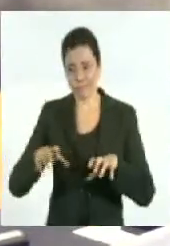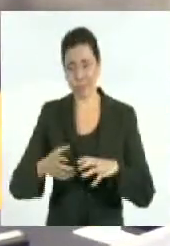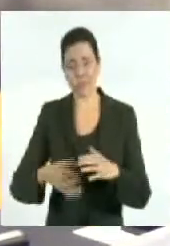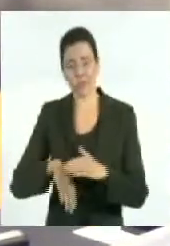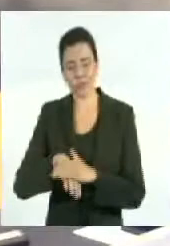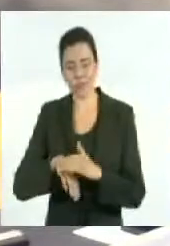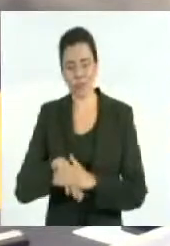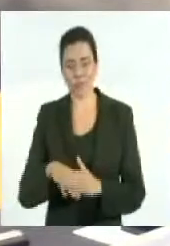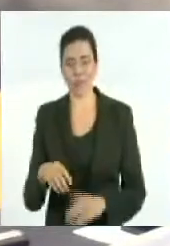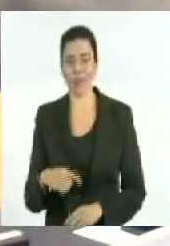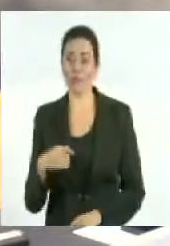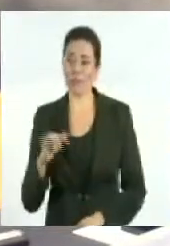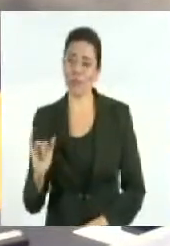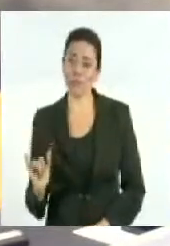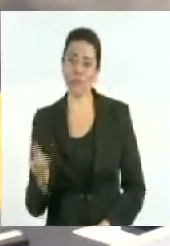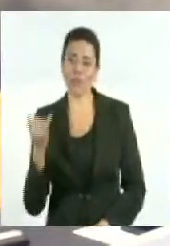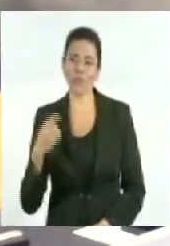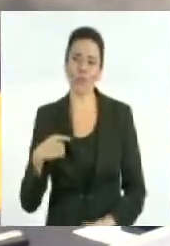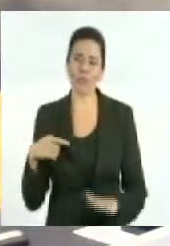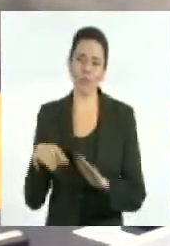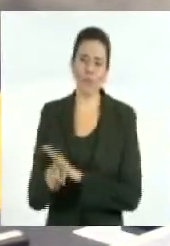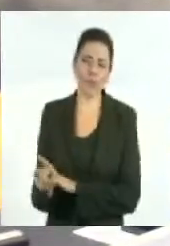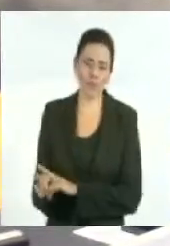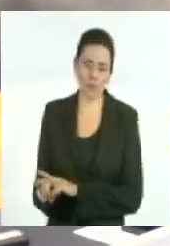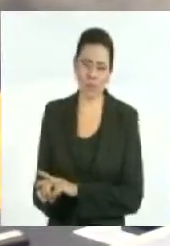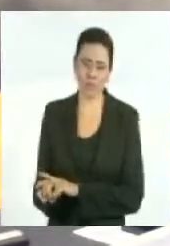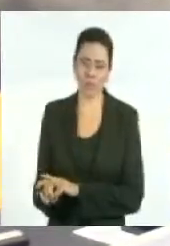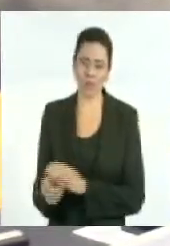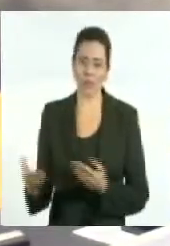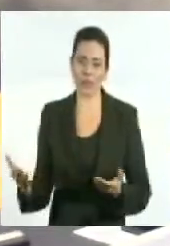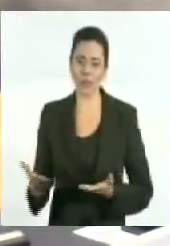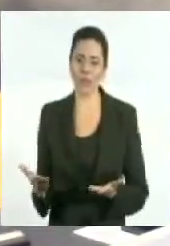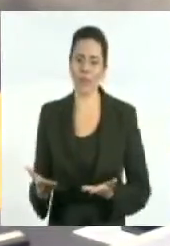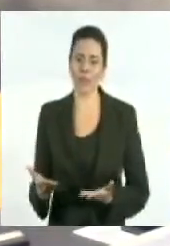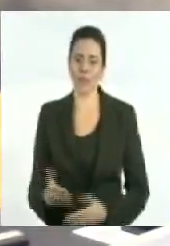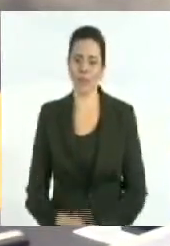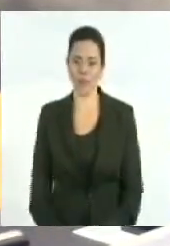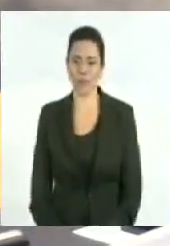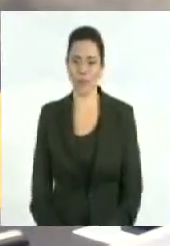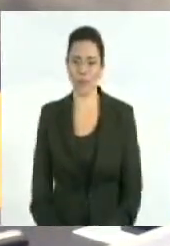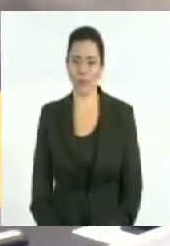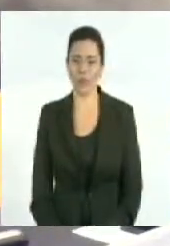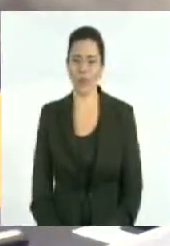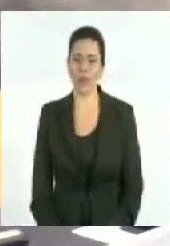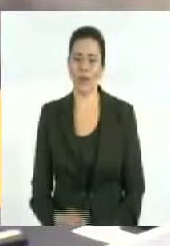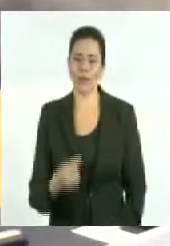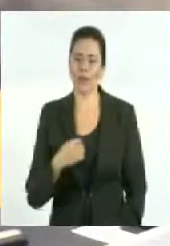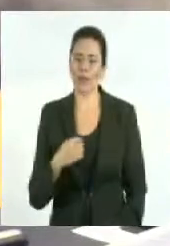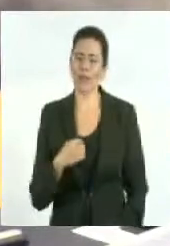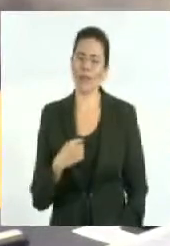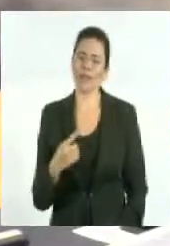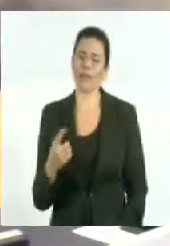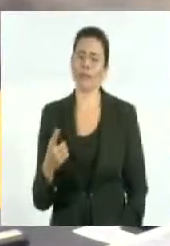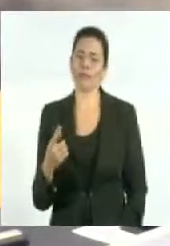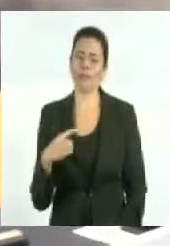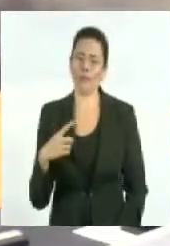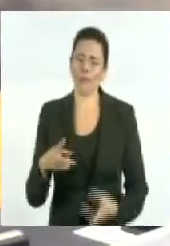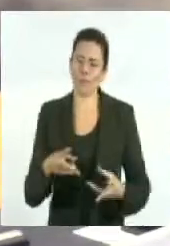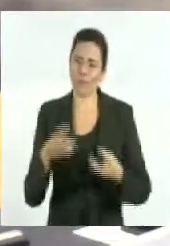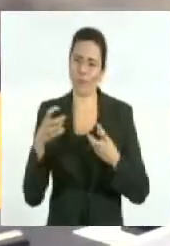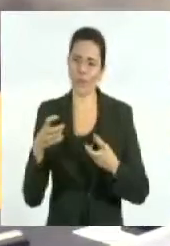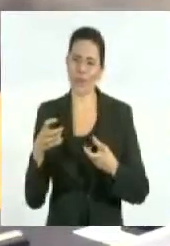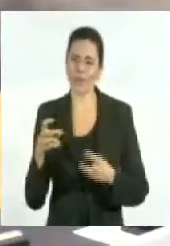oportunidade, deputado, para fazer uma pergunta a Vossa Excelência, porque eu vi esse tema nacional ser debatido e ouvi críticas, que é em relação à MP